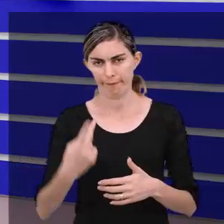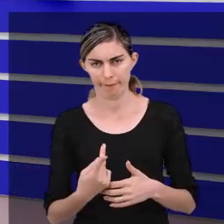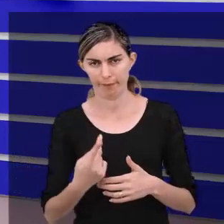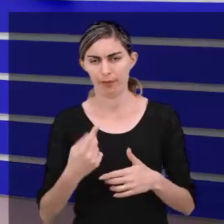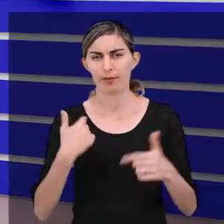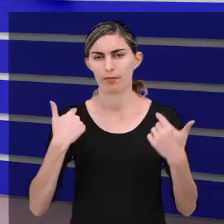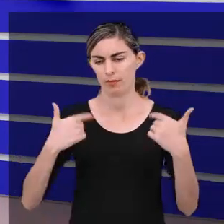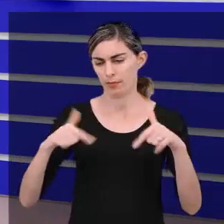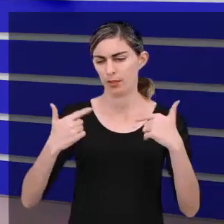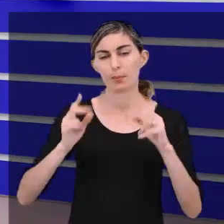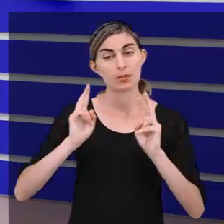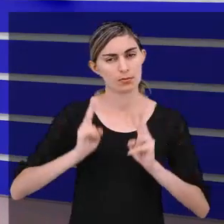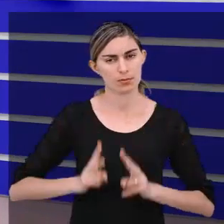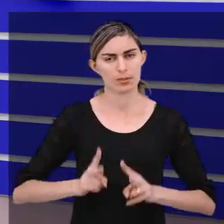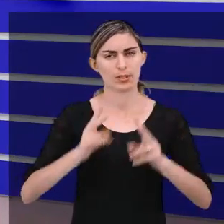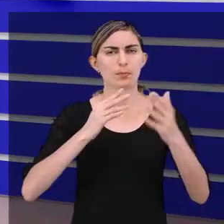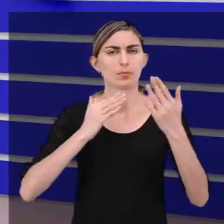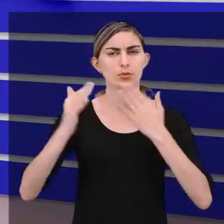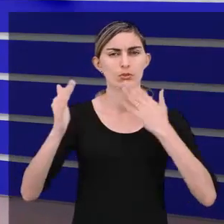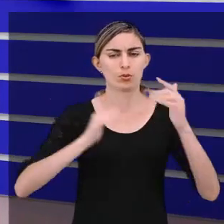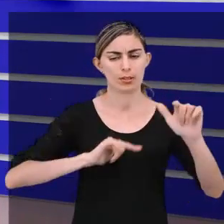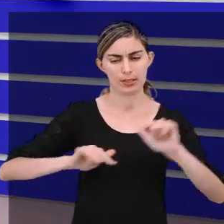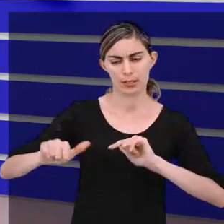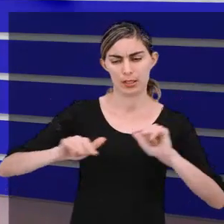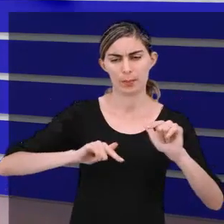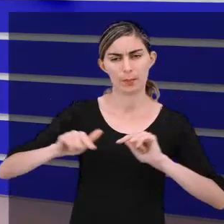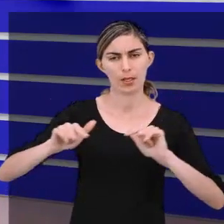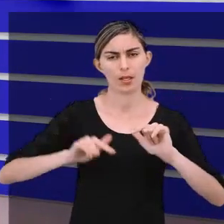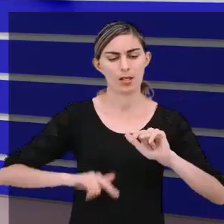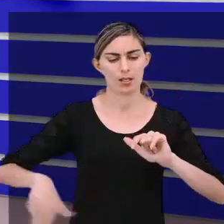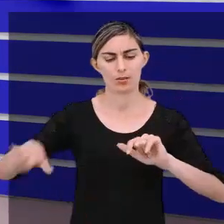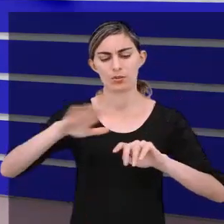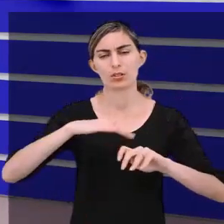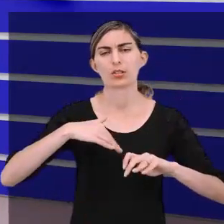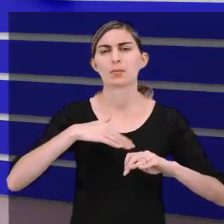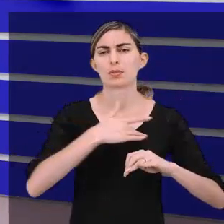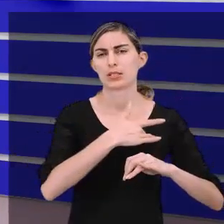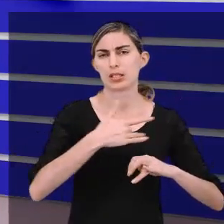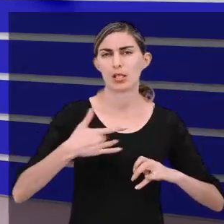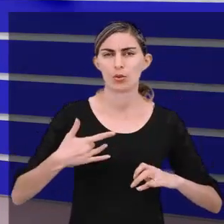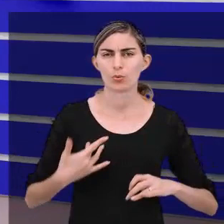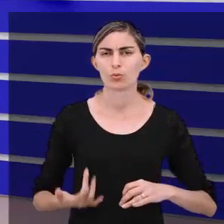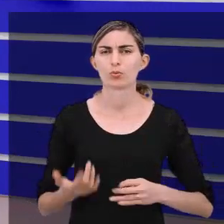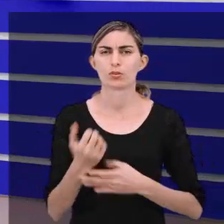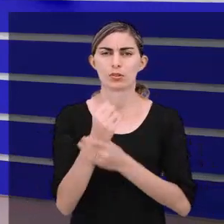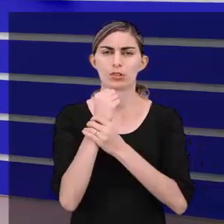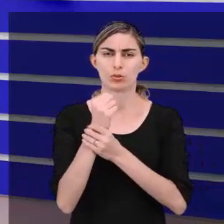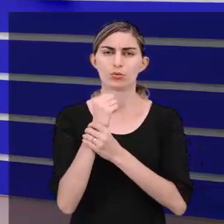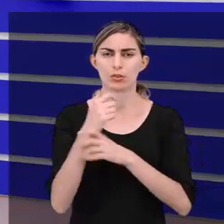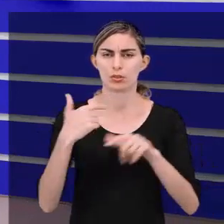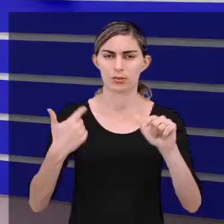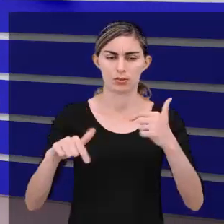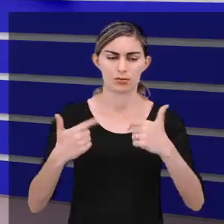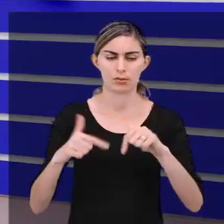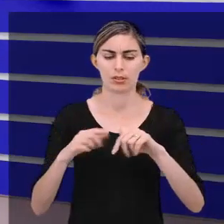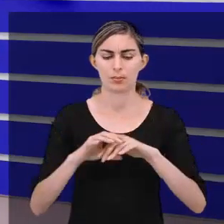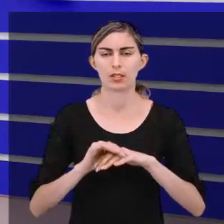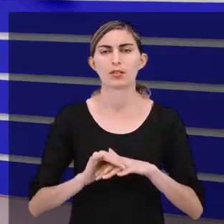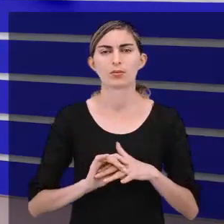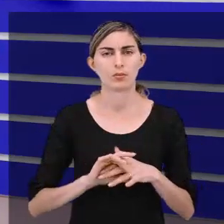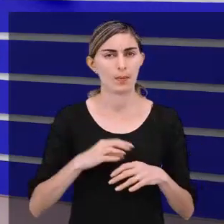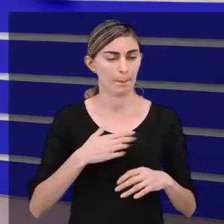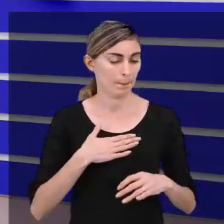trabalhei sempre com a psicologia do trabalho, envolvida diretamente com a saúde e a segurança do trabalhador. Então, para mim é